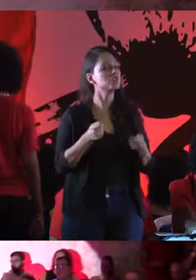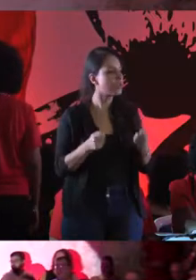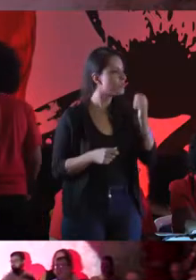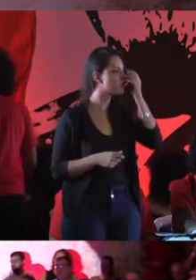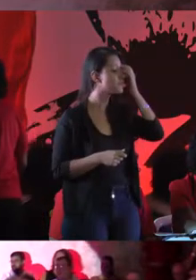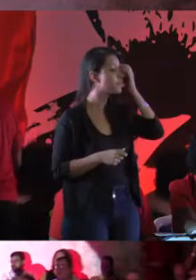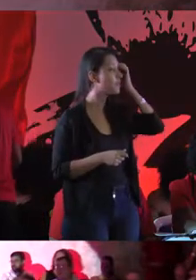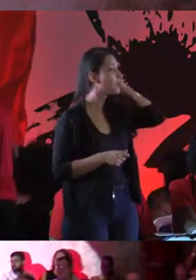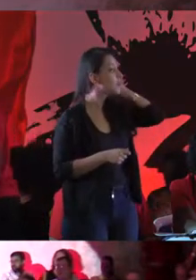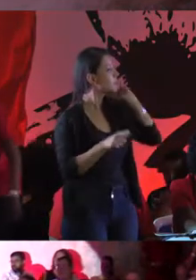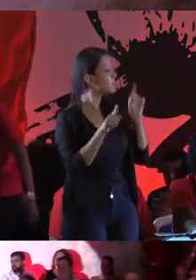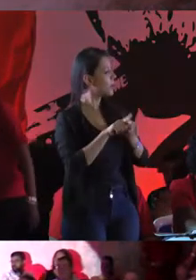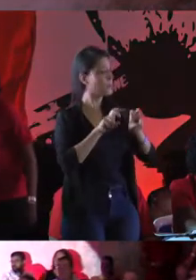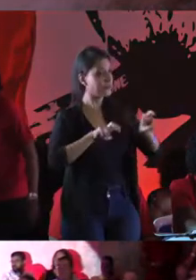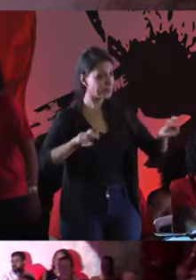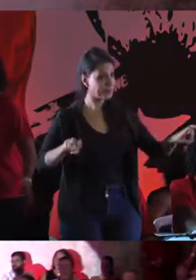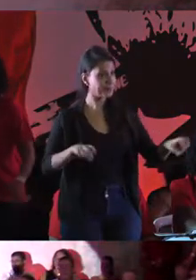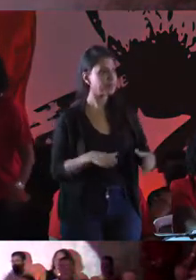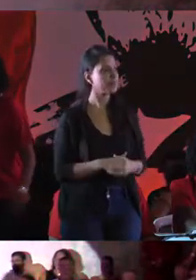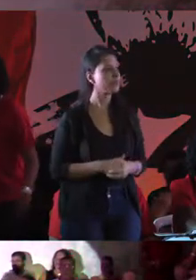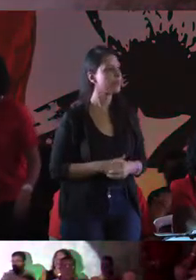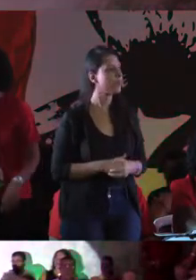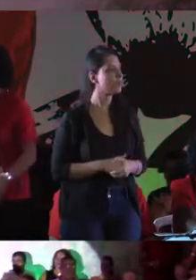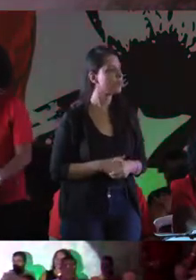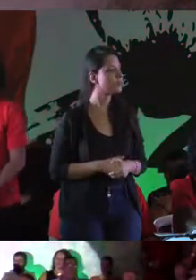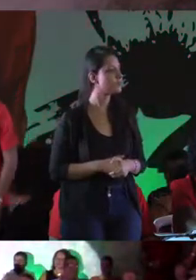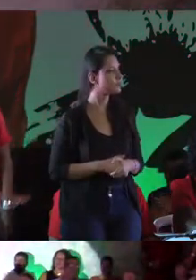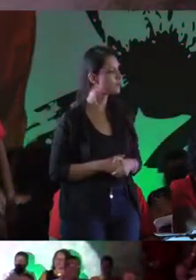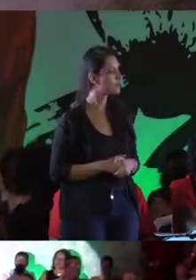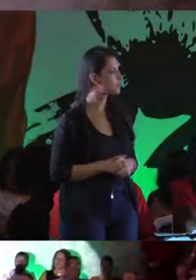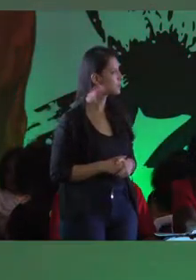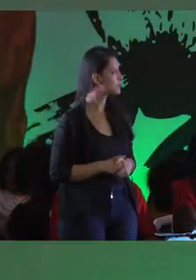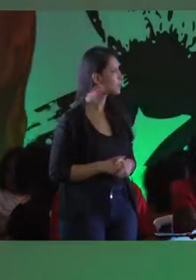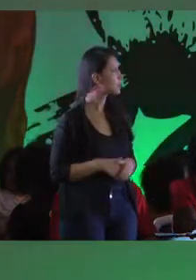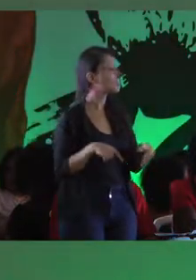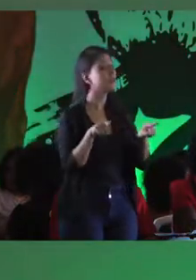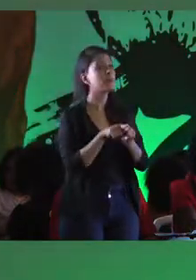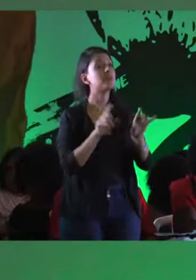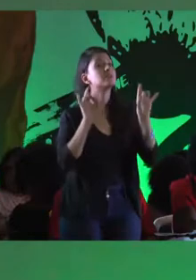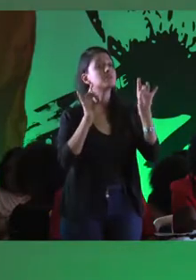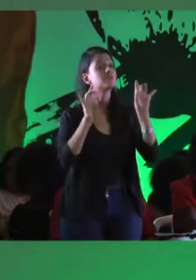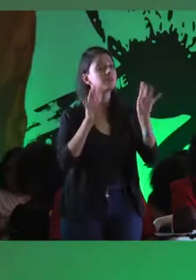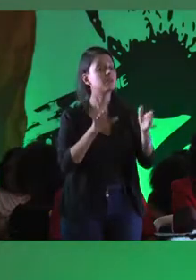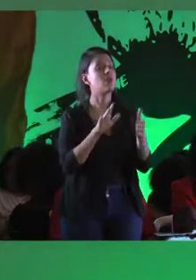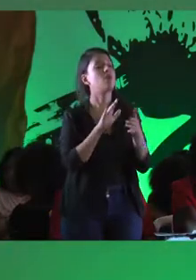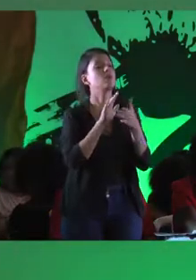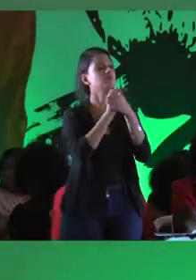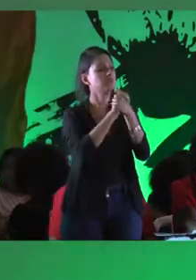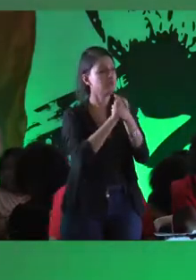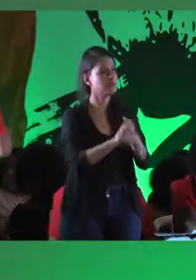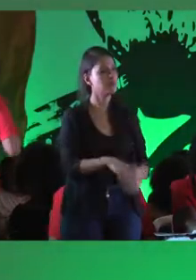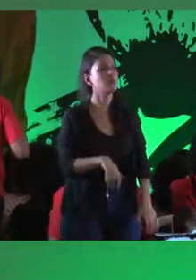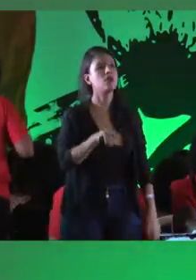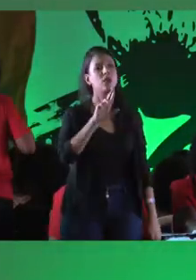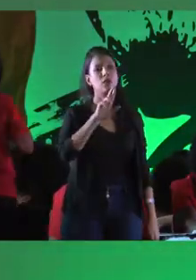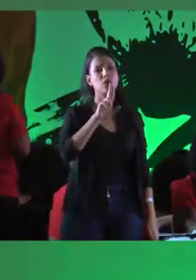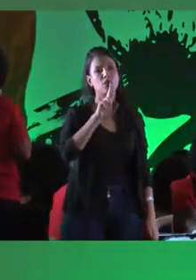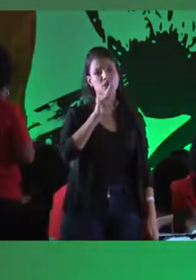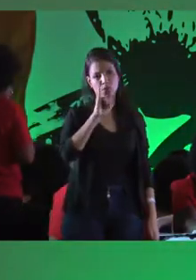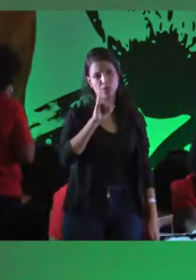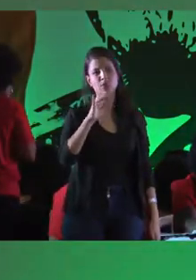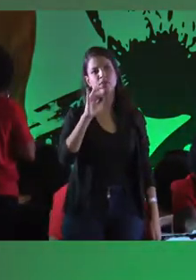maravilhosa que está aqui dos nossos convidados. Queria fazer uma saudação especial, em nome do Rui Falcão, aos